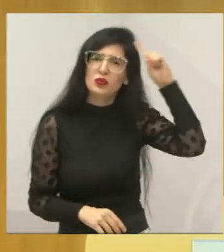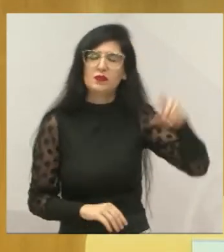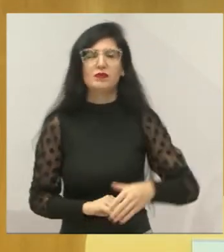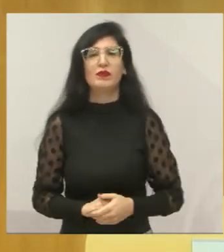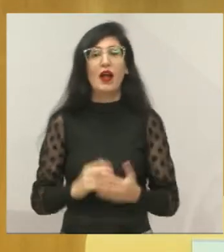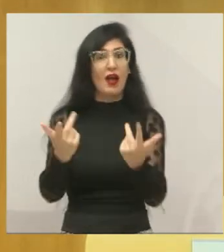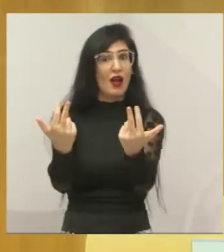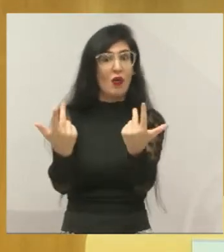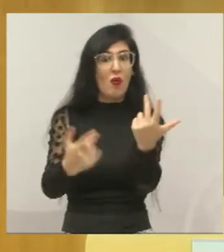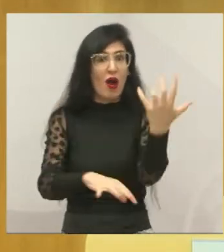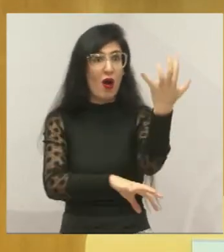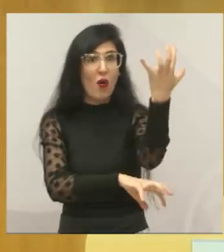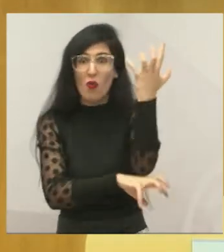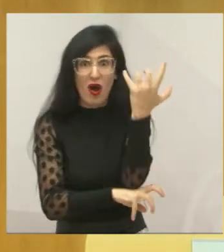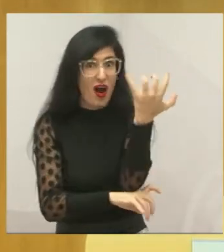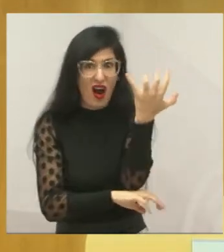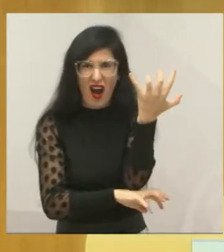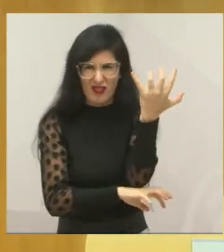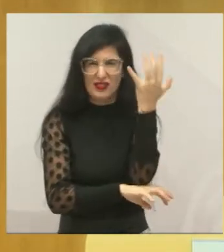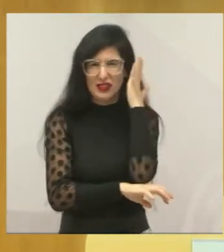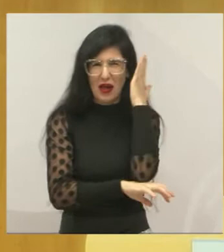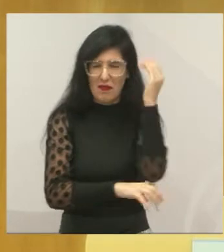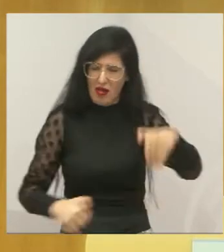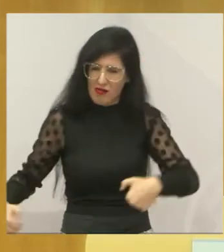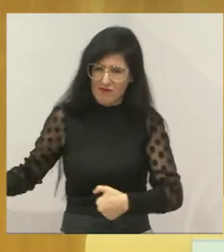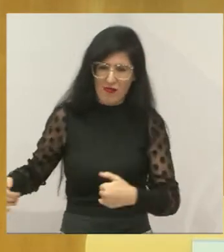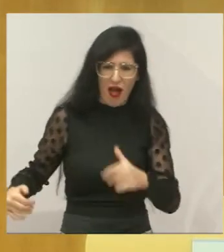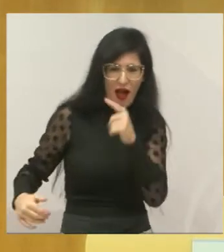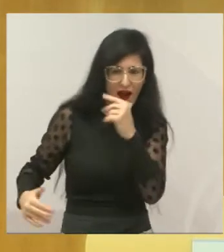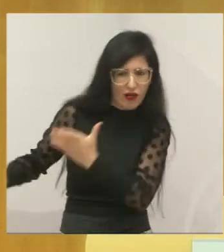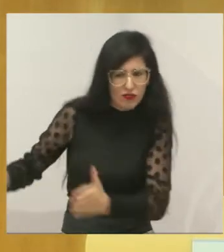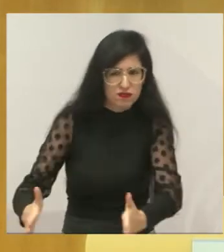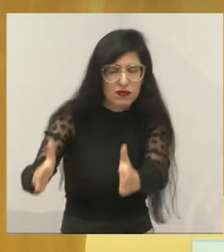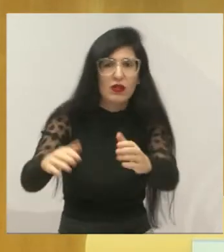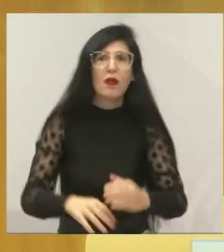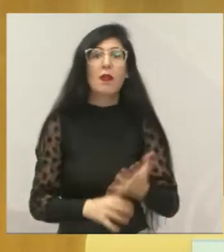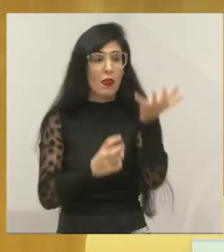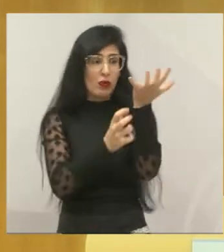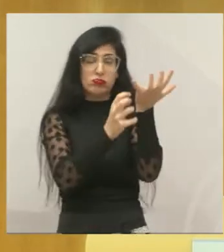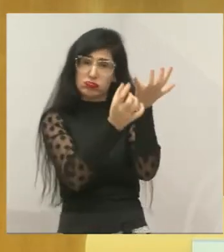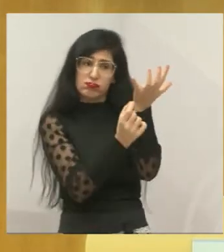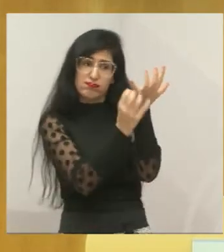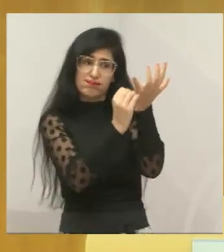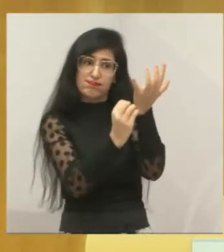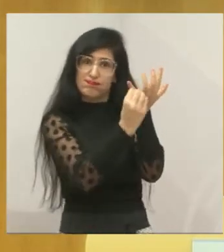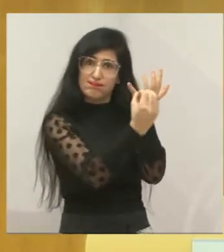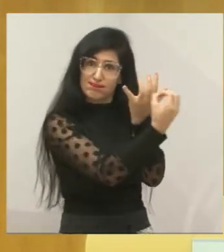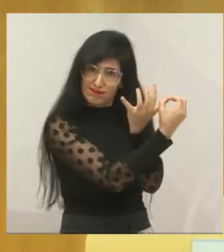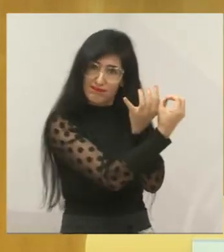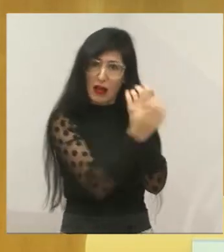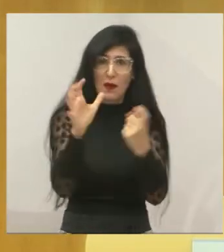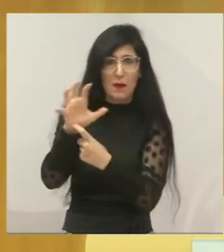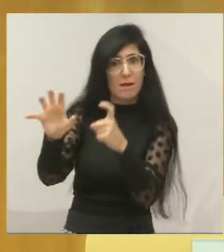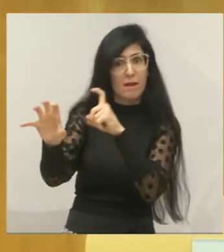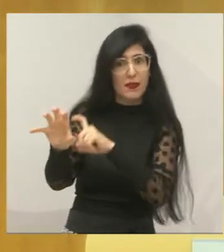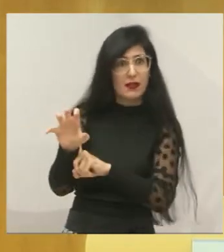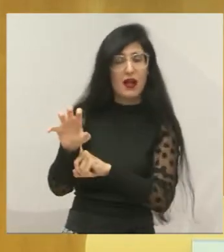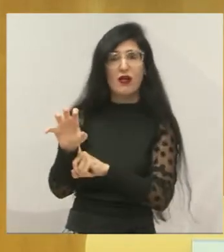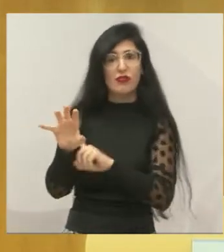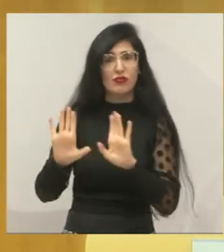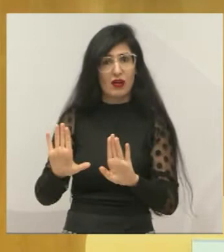a correntes de águas, que dá seu fruto em seu tempo, e cuja folha não